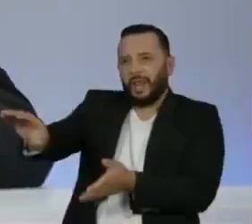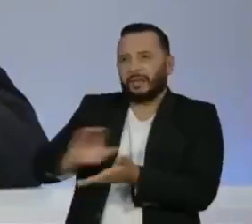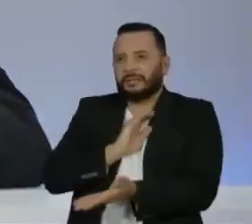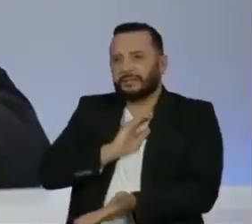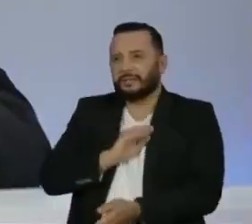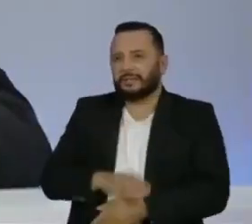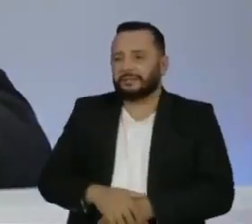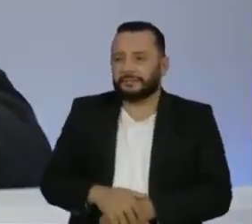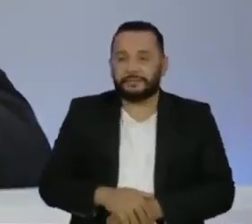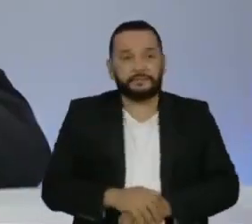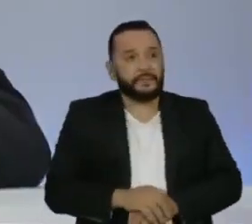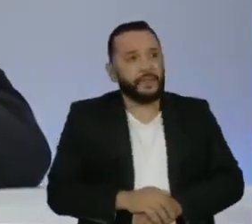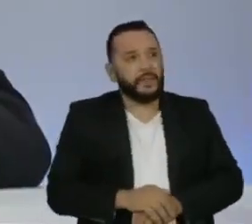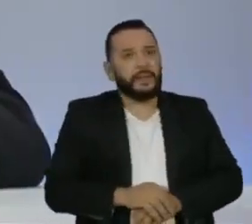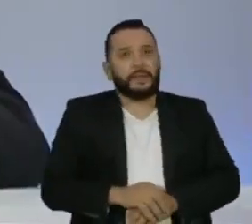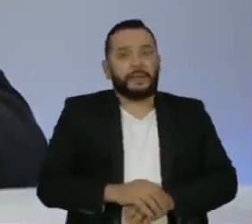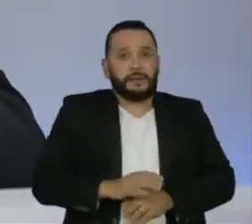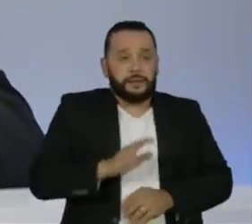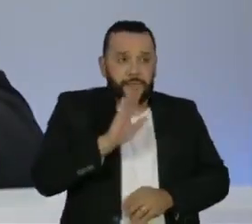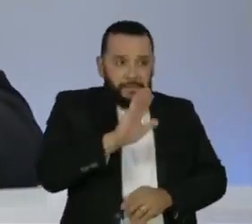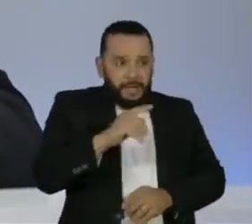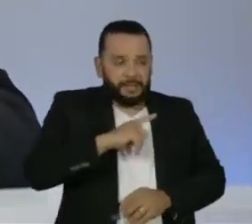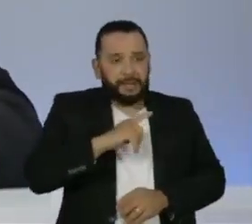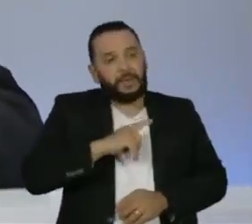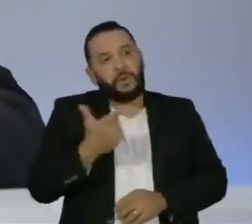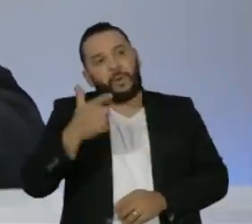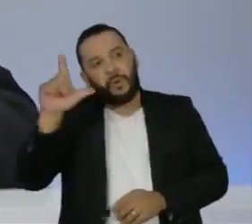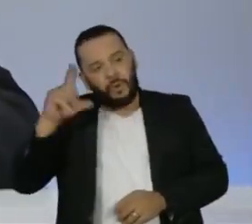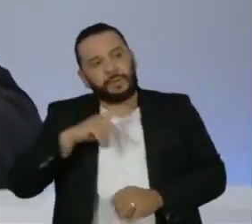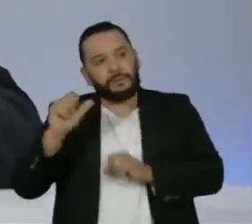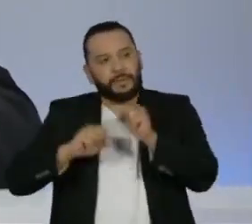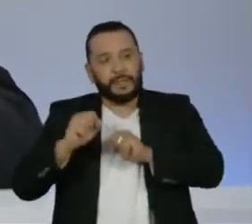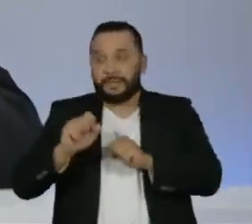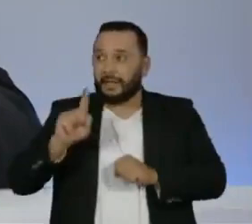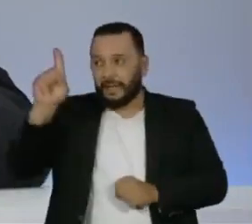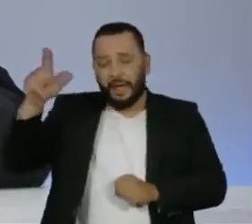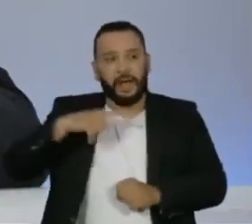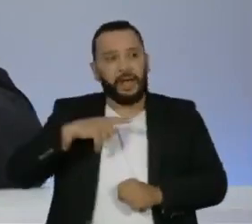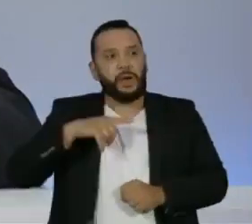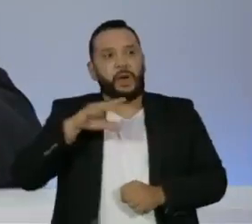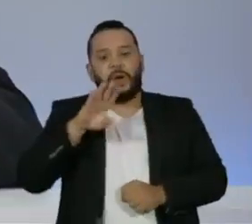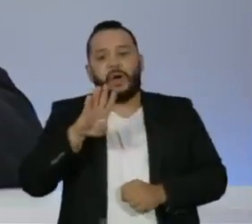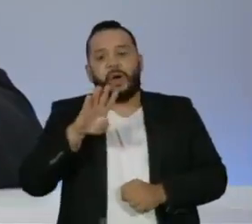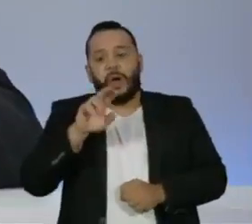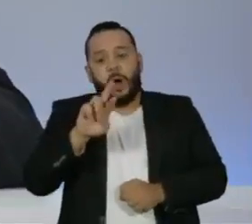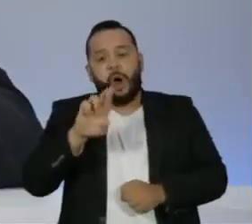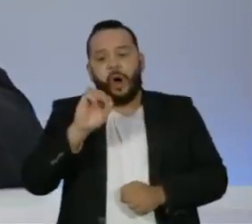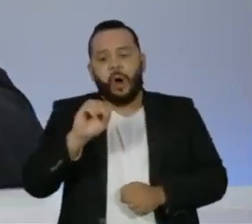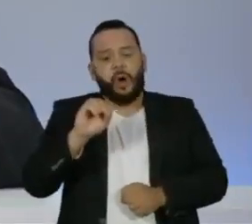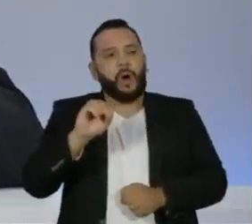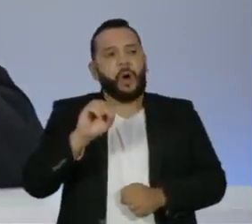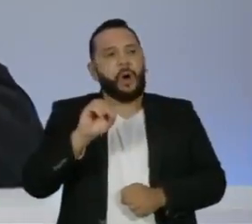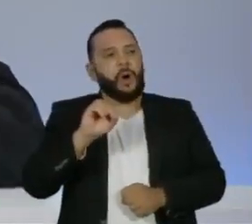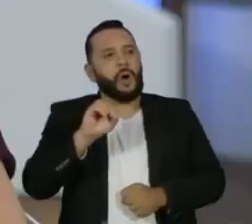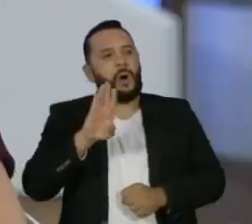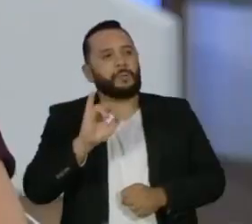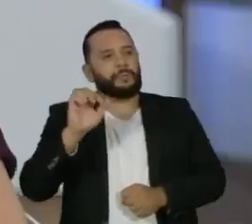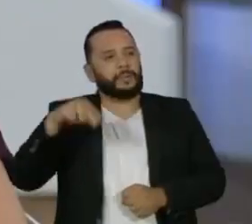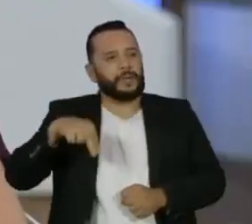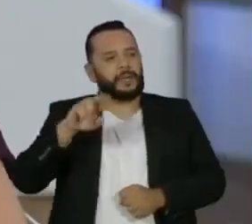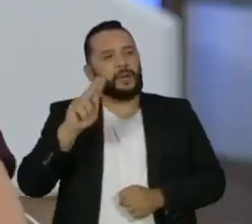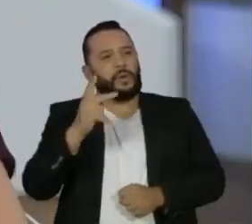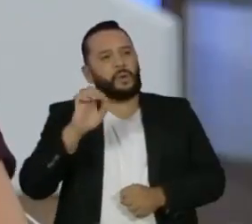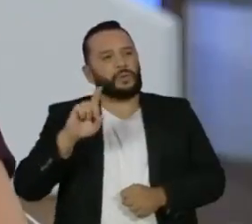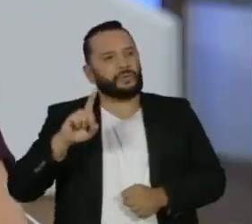Mas vocês levam em consideração, por exemplo, a Robinhood, né, que é uma plataforma digital dos Estados Unidos e ela chegou também para, né, democratizar o